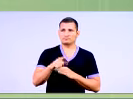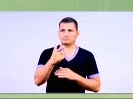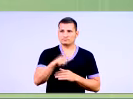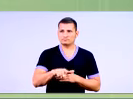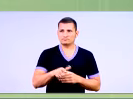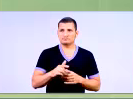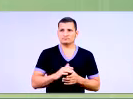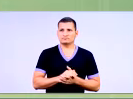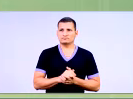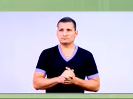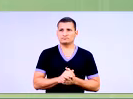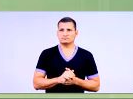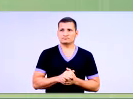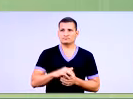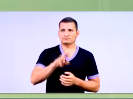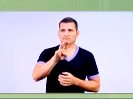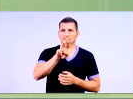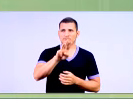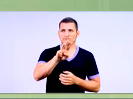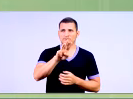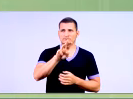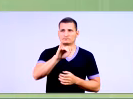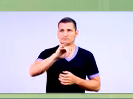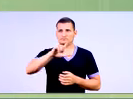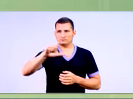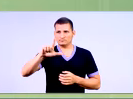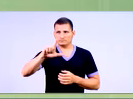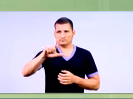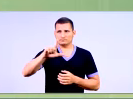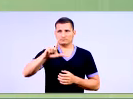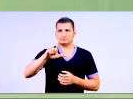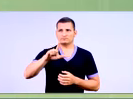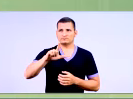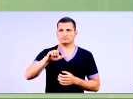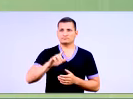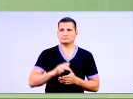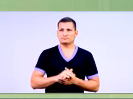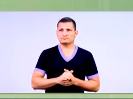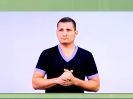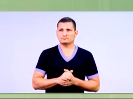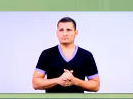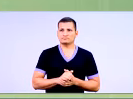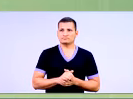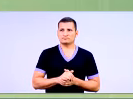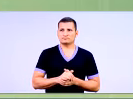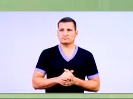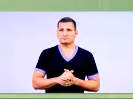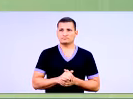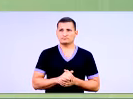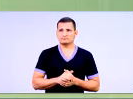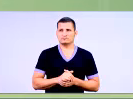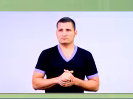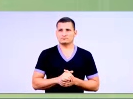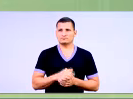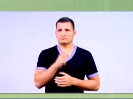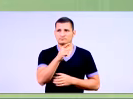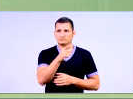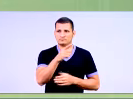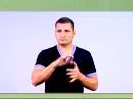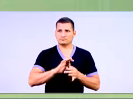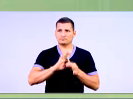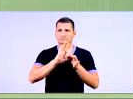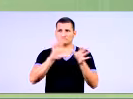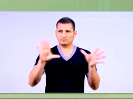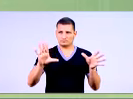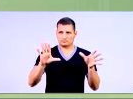pergunta. Will you be free tomorrow night? Ele quer saber se ela vai estar livre,